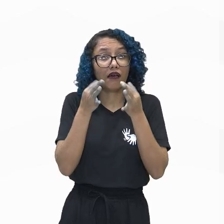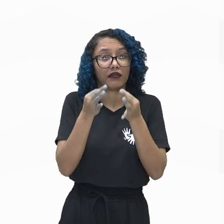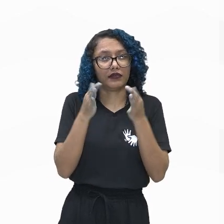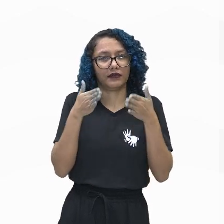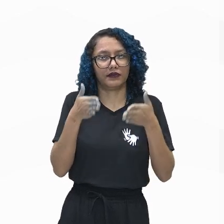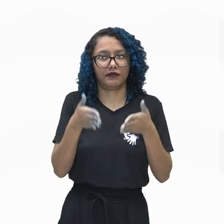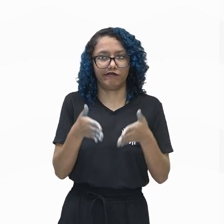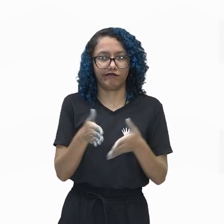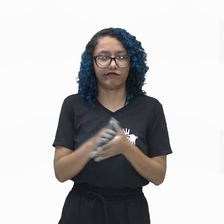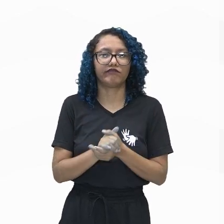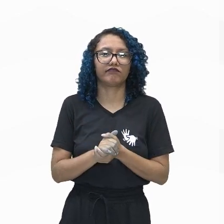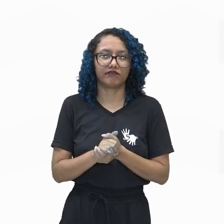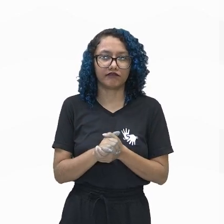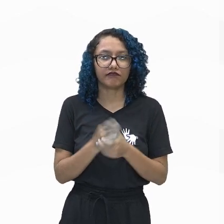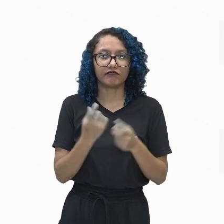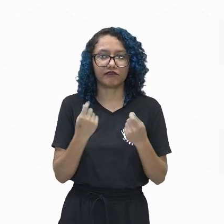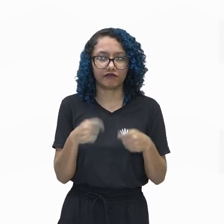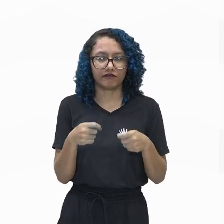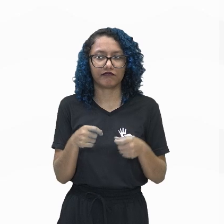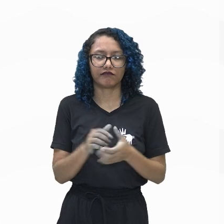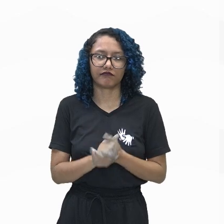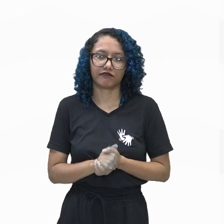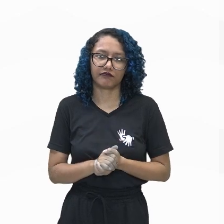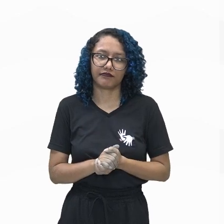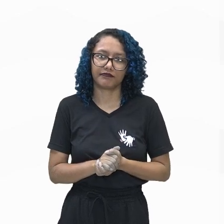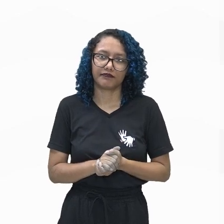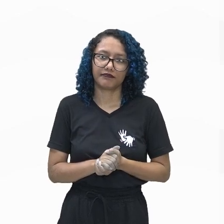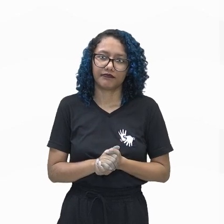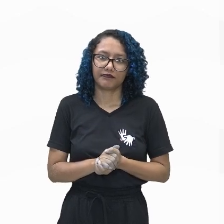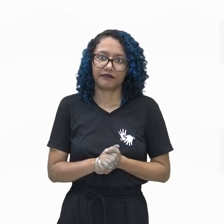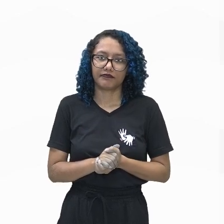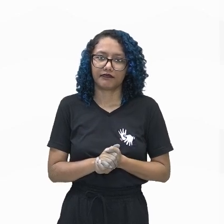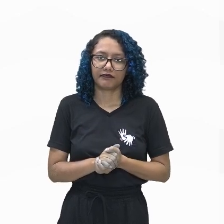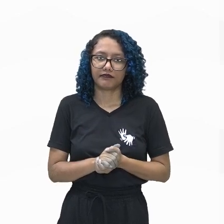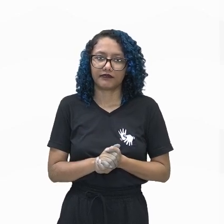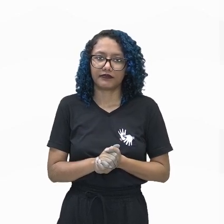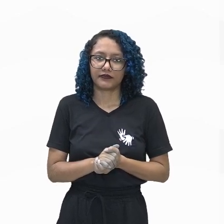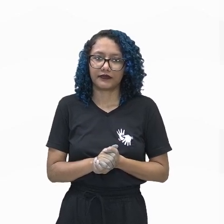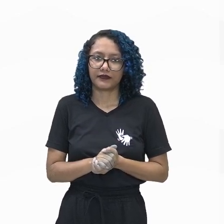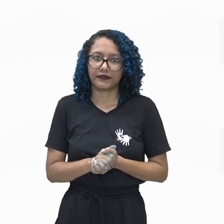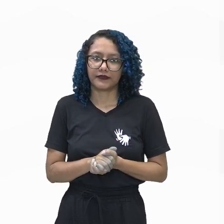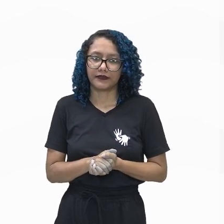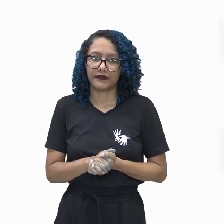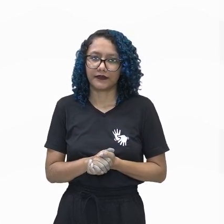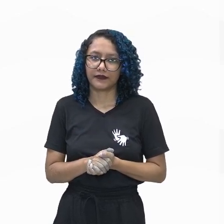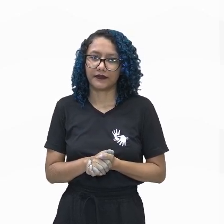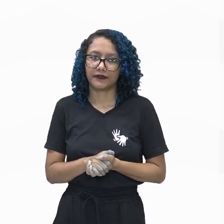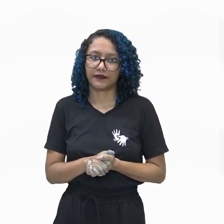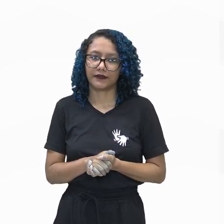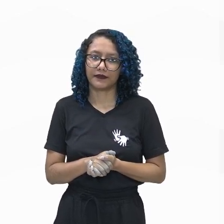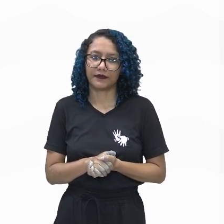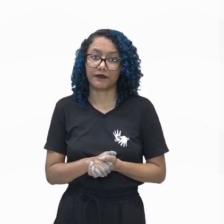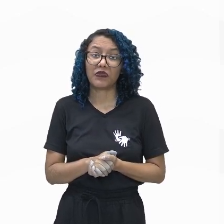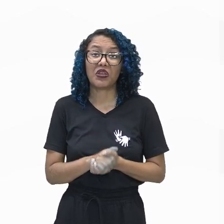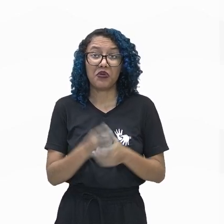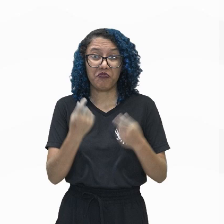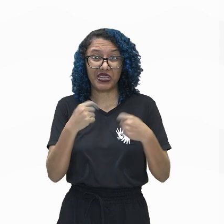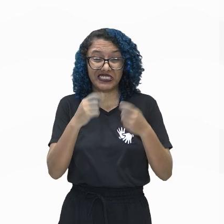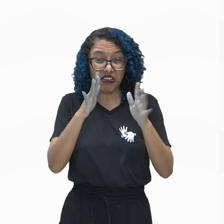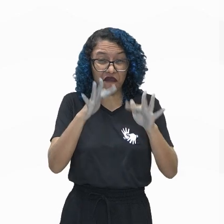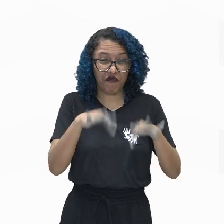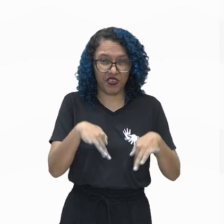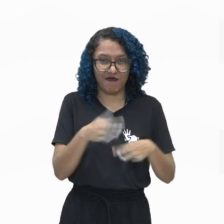né? Precisamos estar combatendo essa e erradicando essa